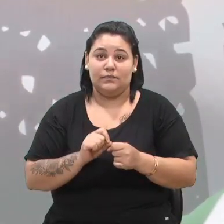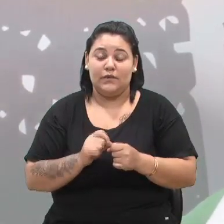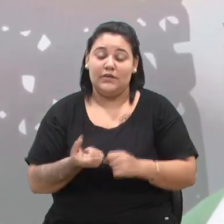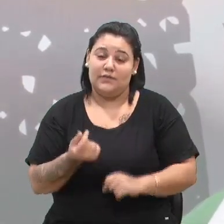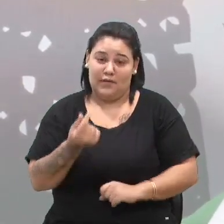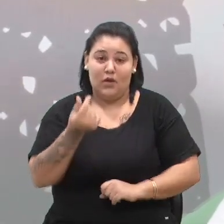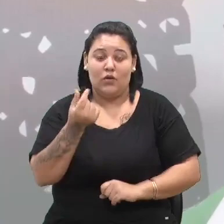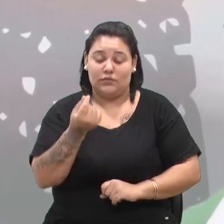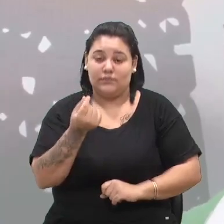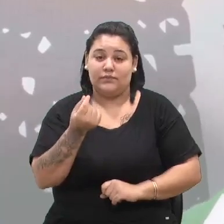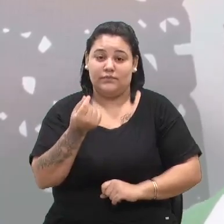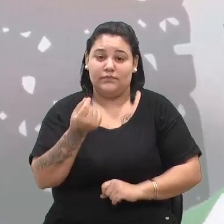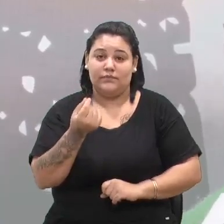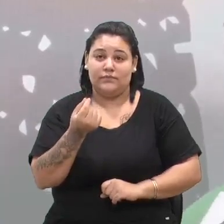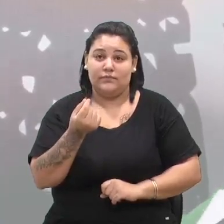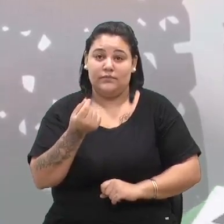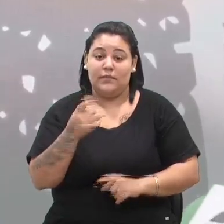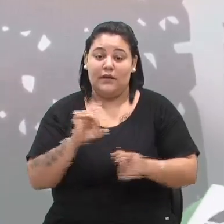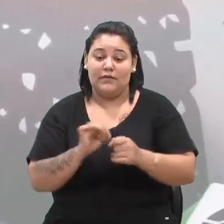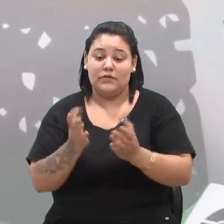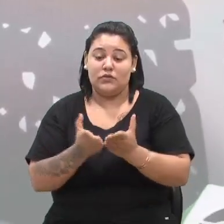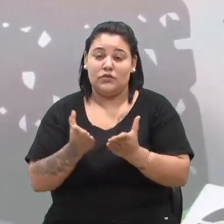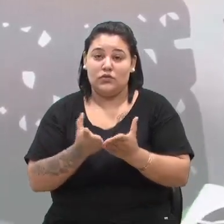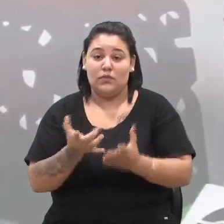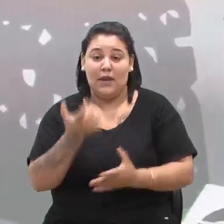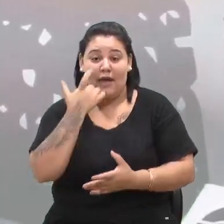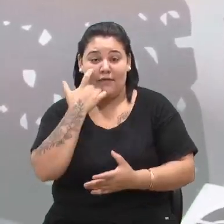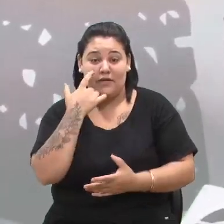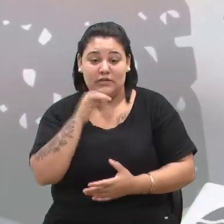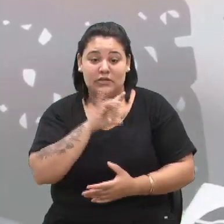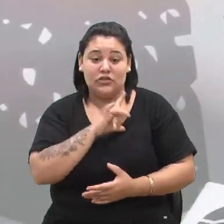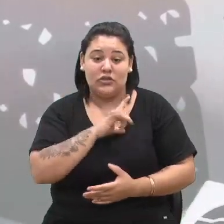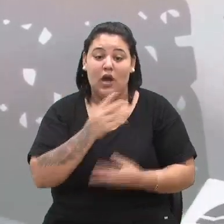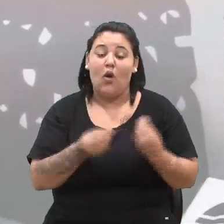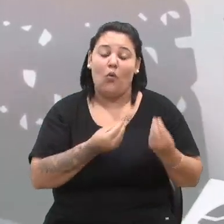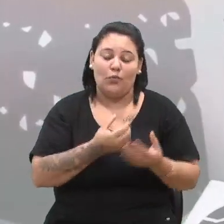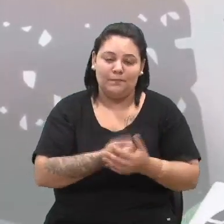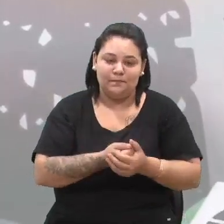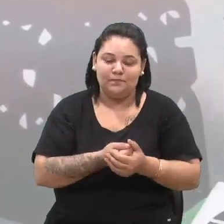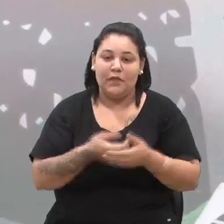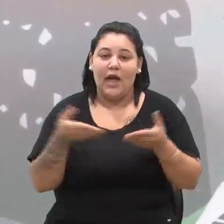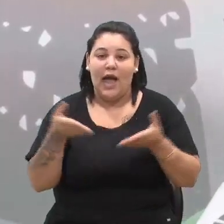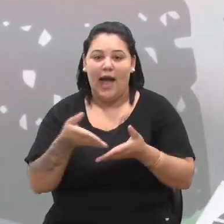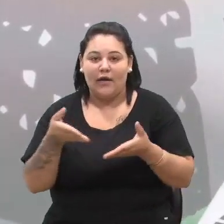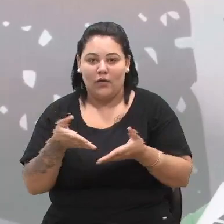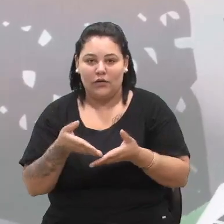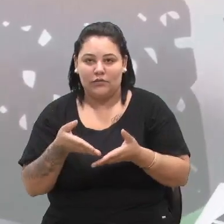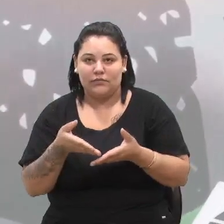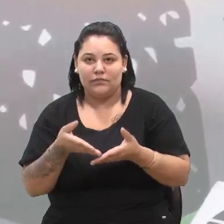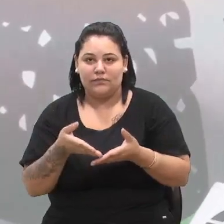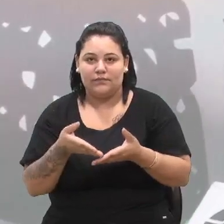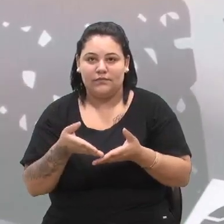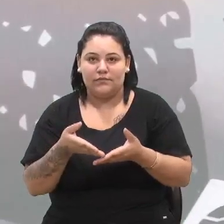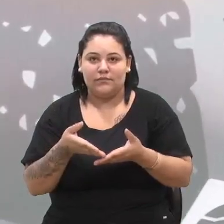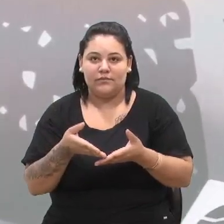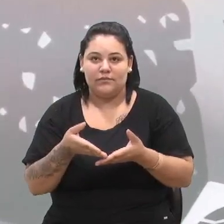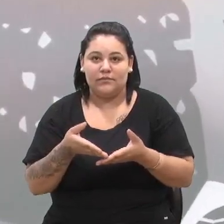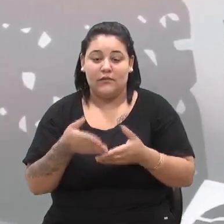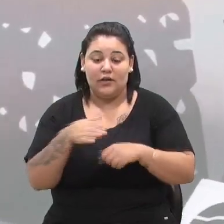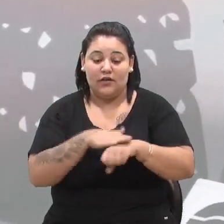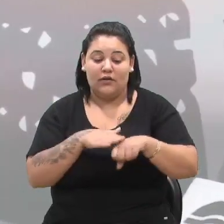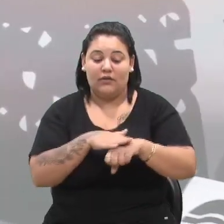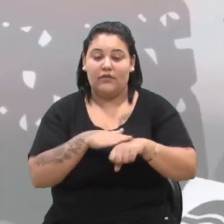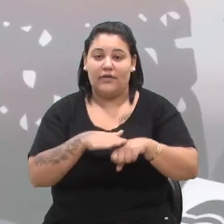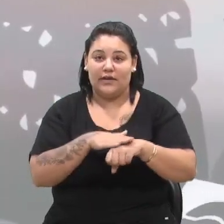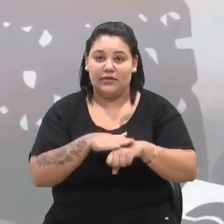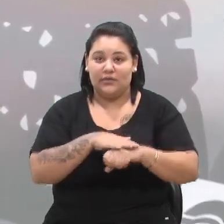foi dado esse valor para esse estudo para ver da viabilidade e da necessidade. Agora, recentemente, também em conversa com o